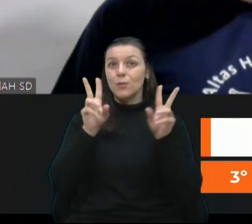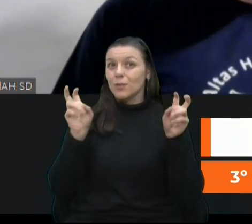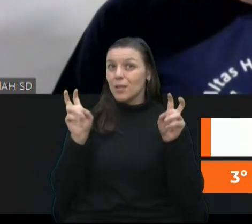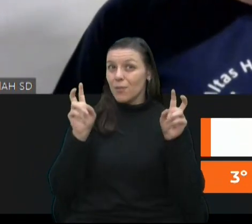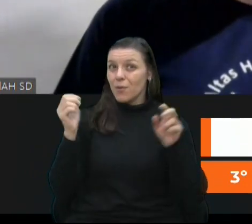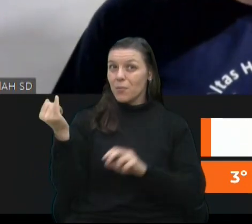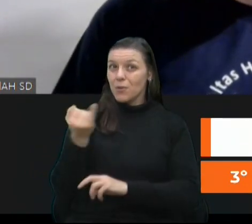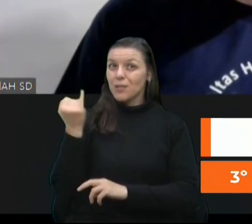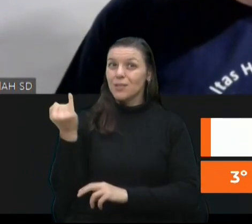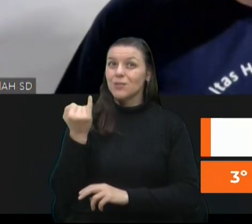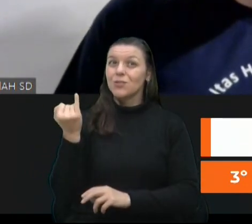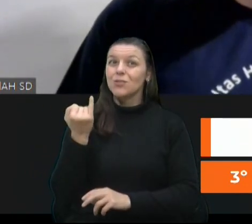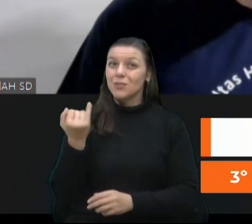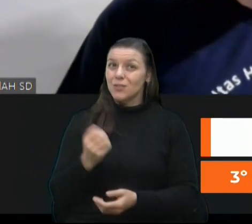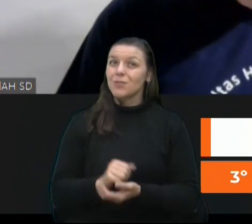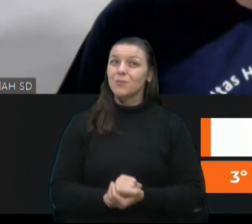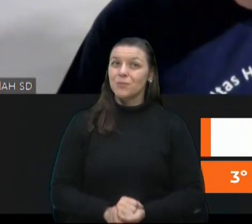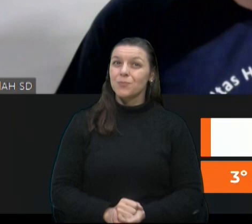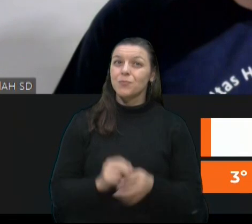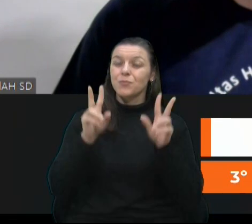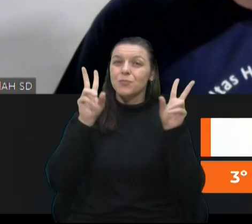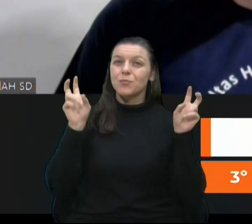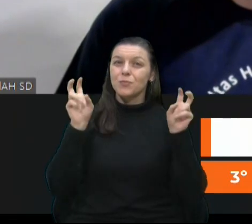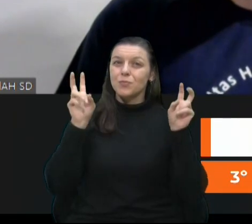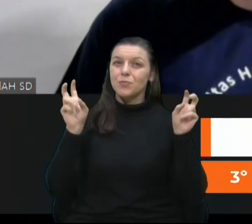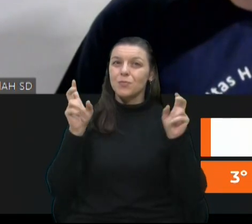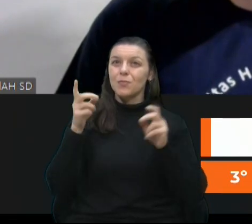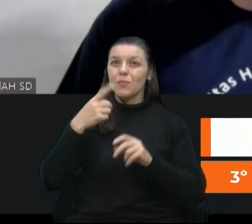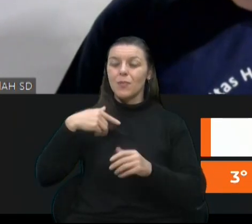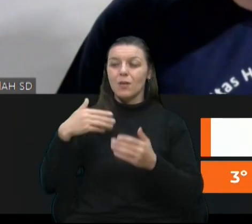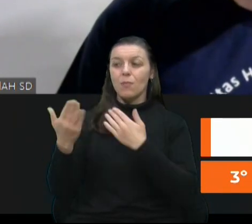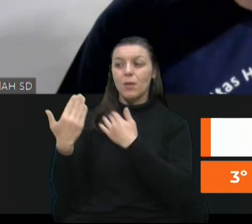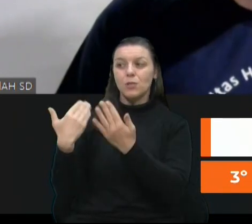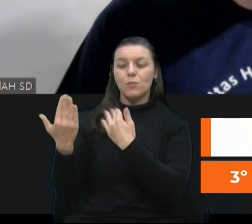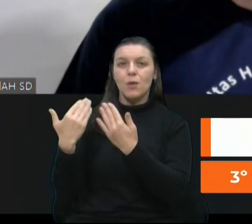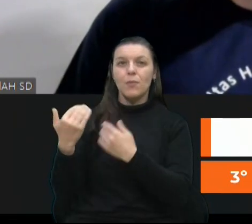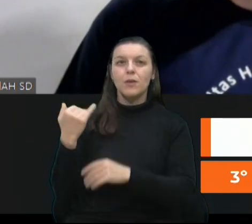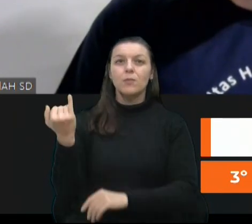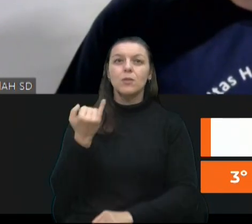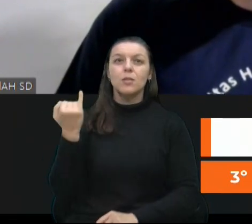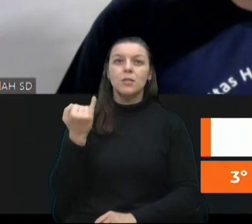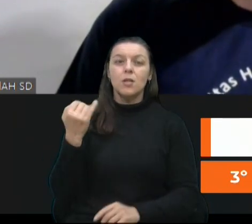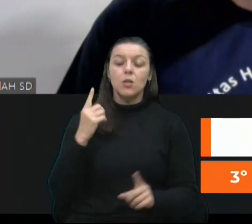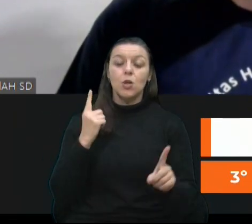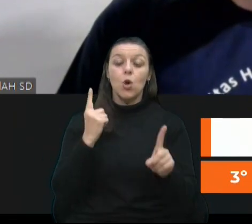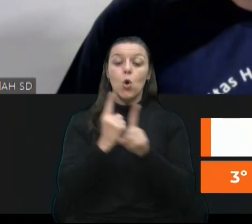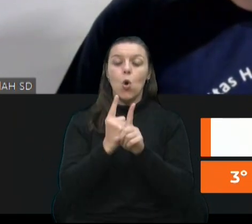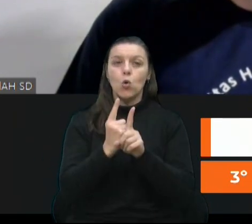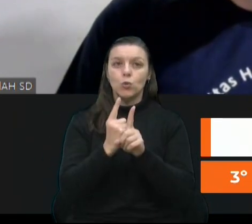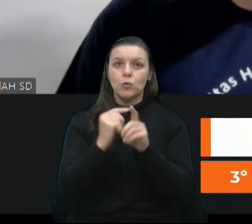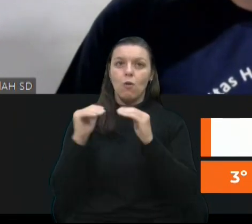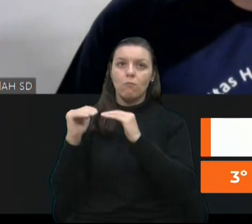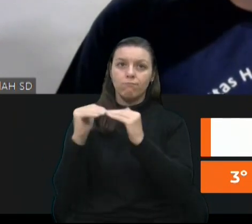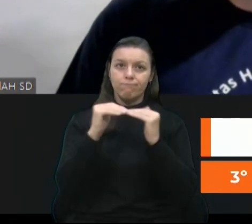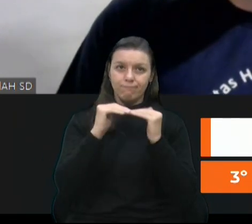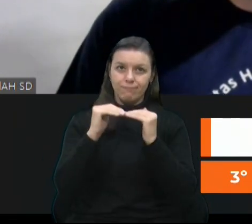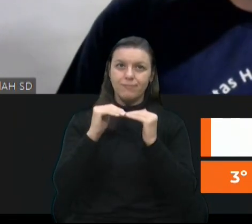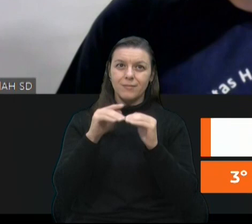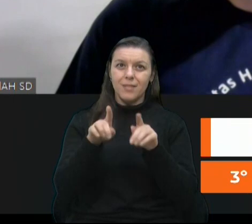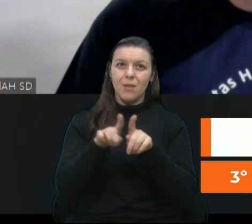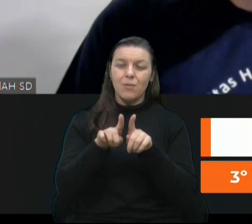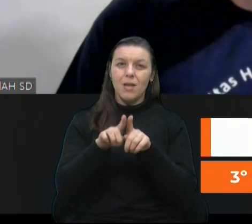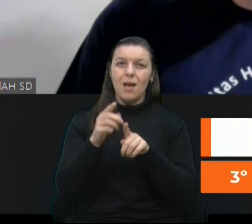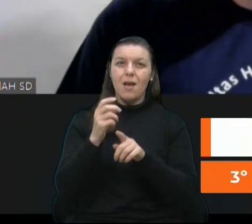vez, importantíssimo. O título desse nosso bate-papo é Importância do Encontro com Pares para